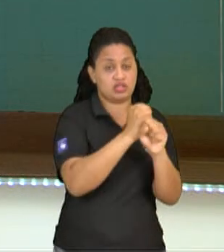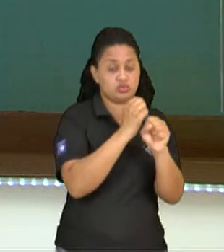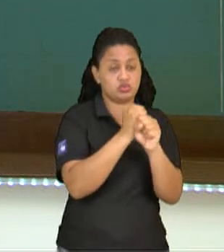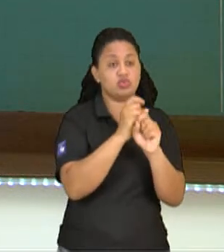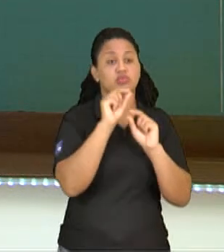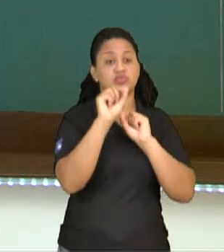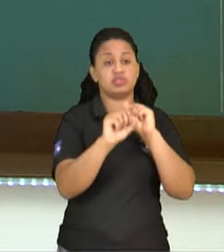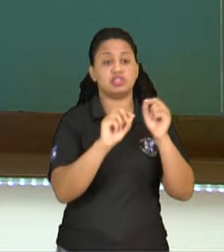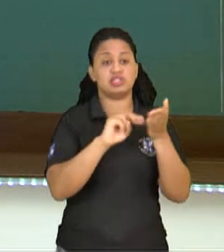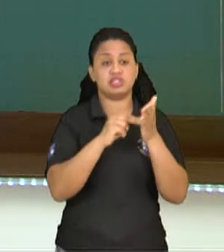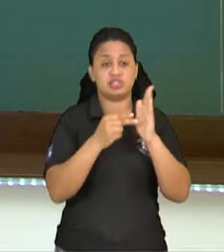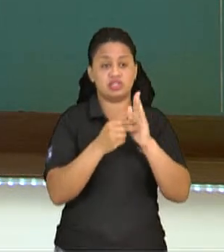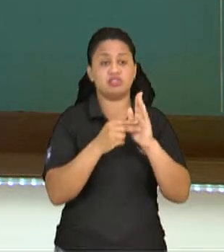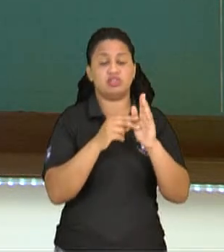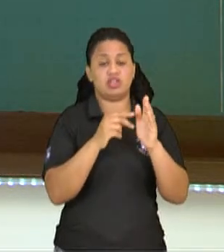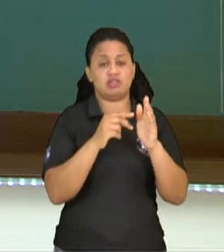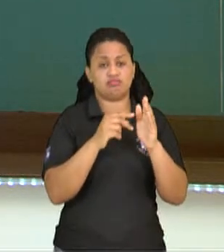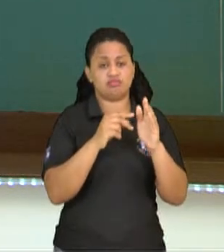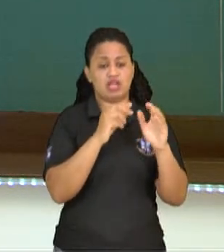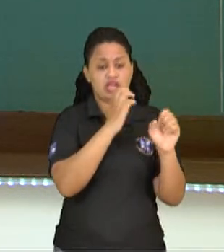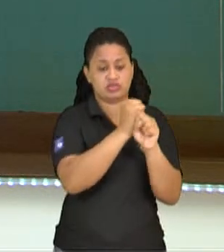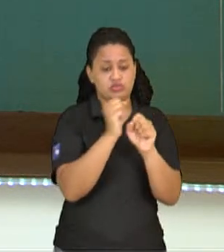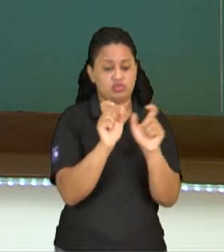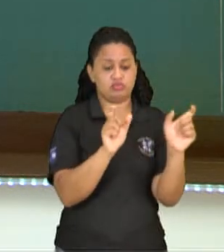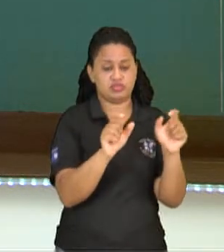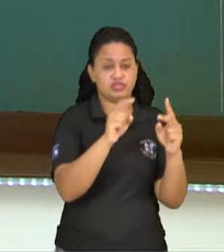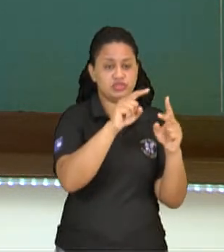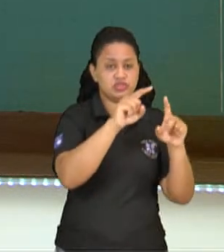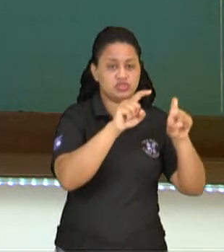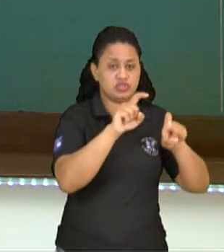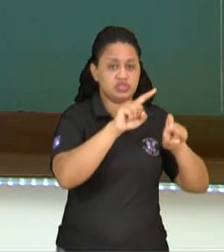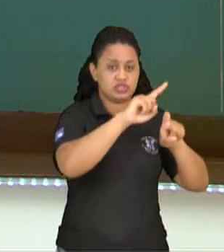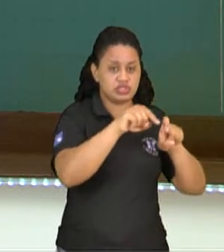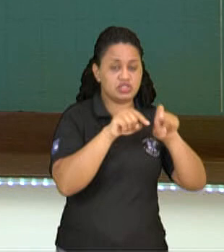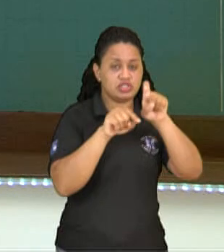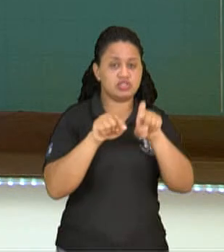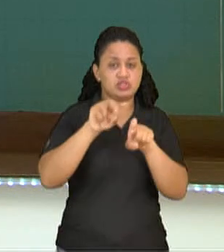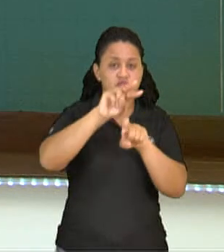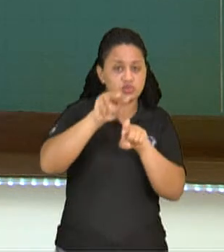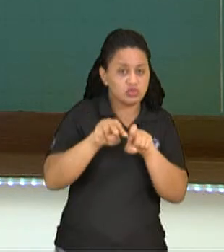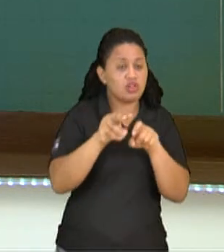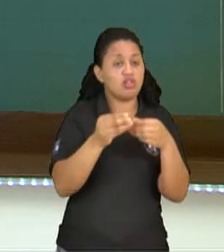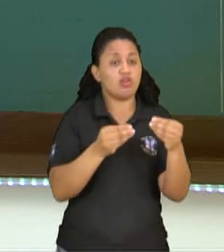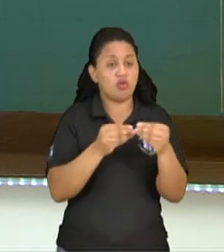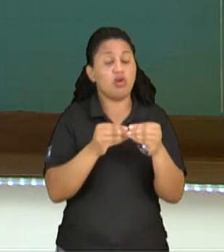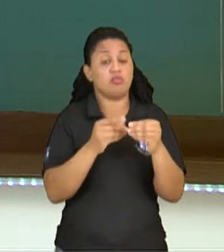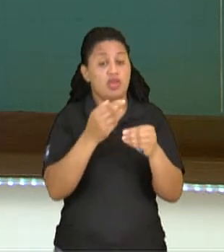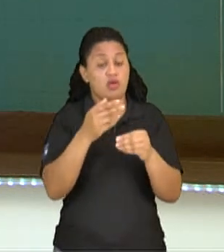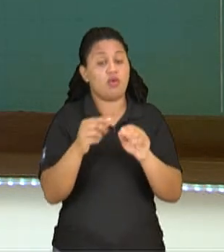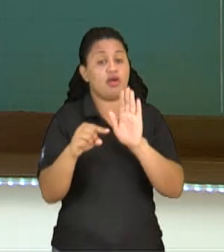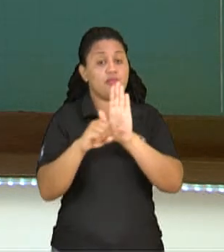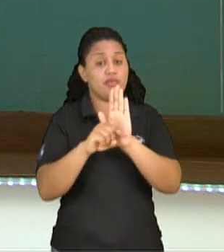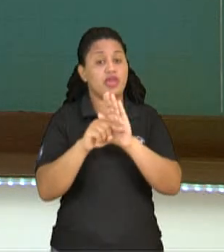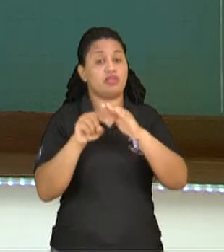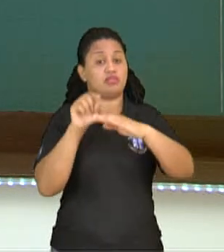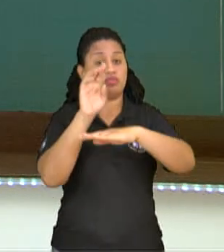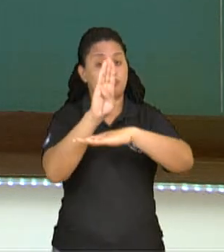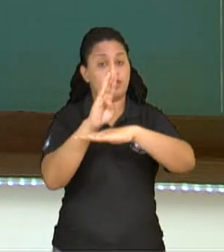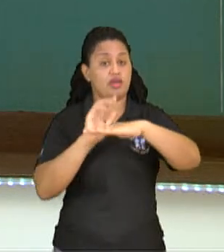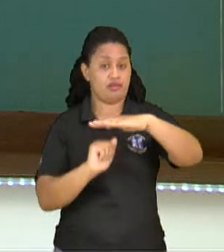o quê? A soma das duas raízes, ela é igual a menos b sobre a. E